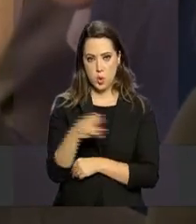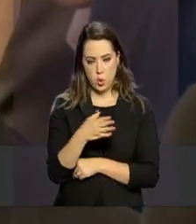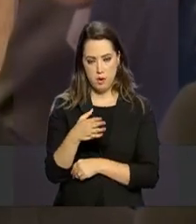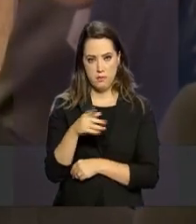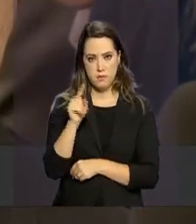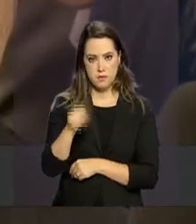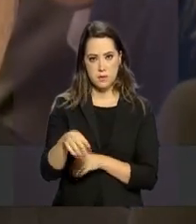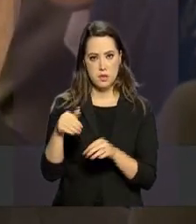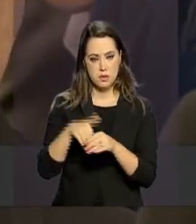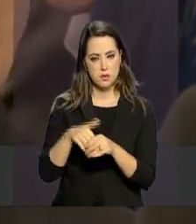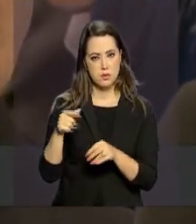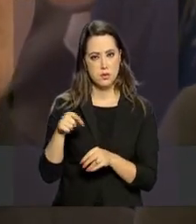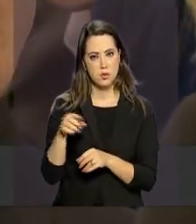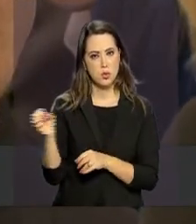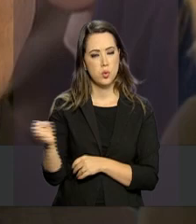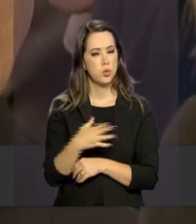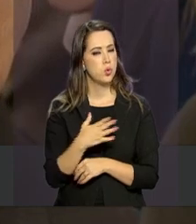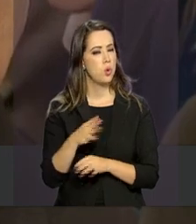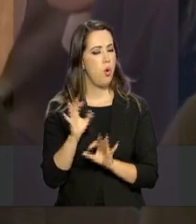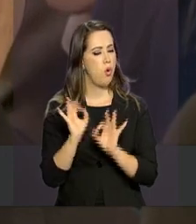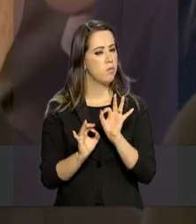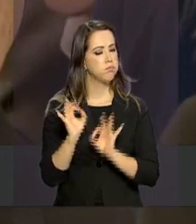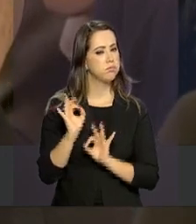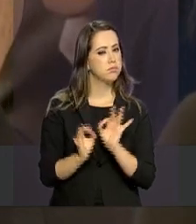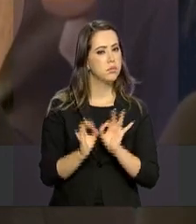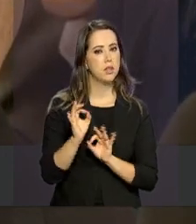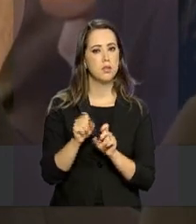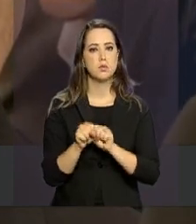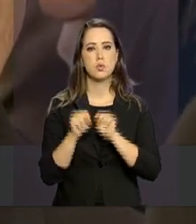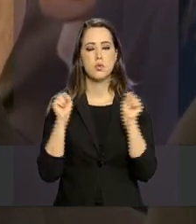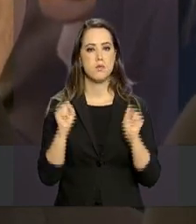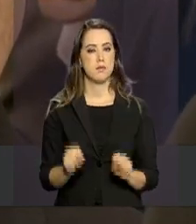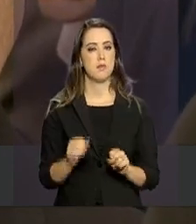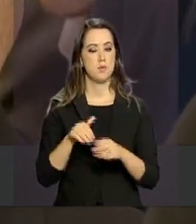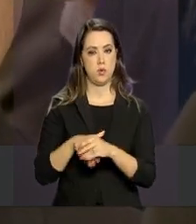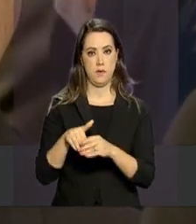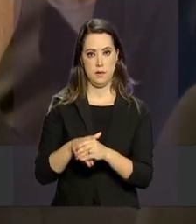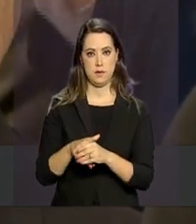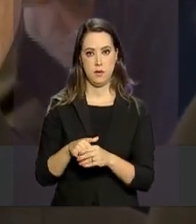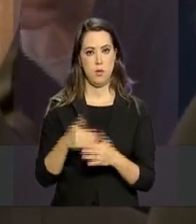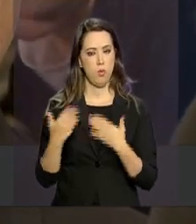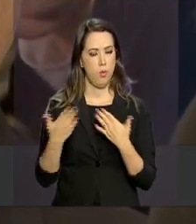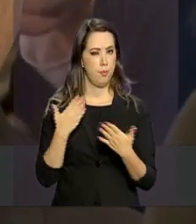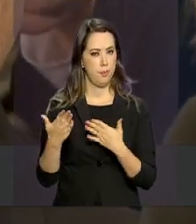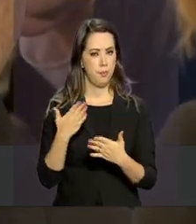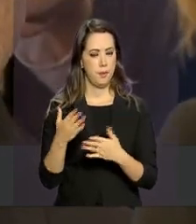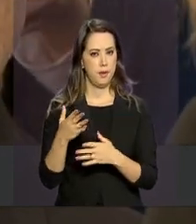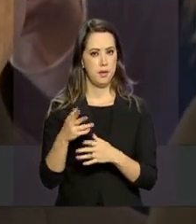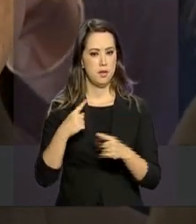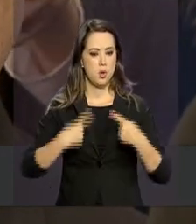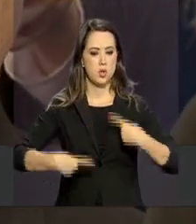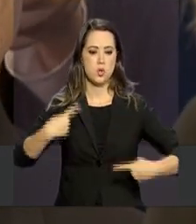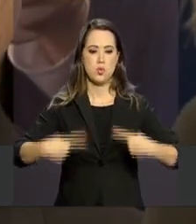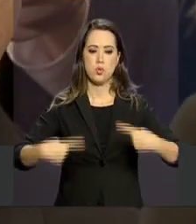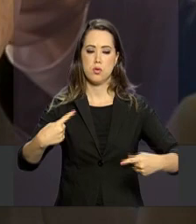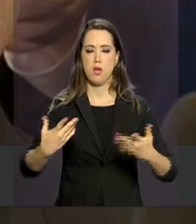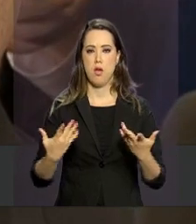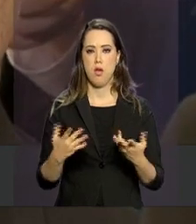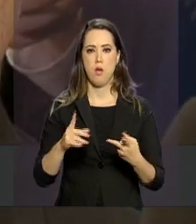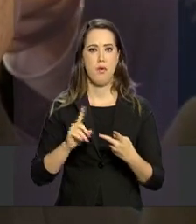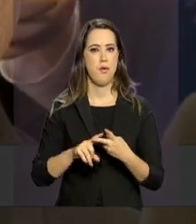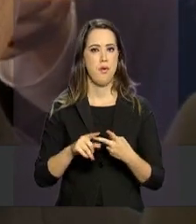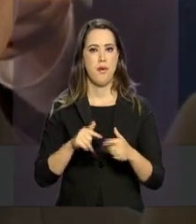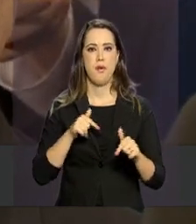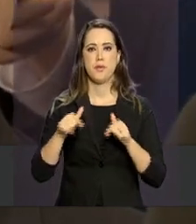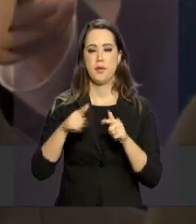como um novo modelo de um sistema eleitoral em relação à disputa em relação por exemplo aos